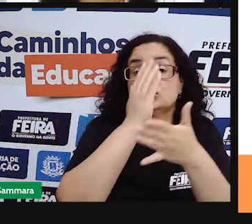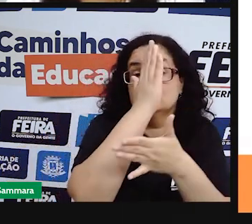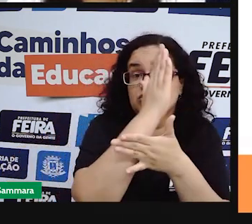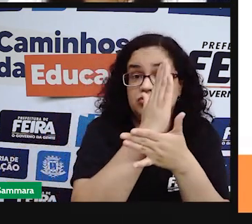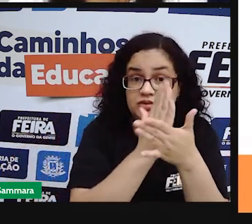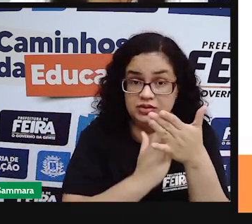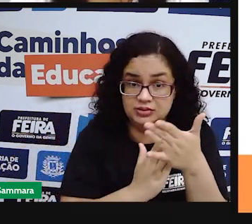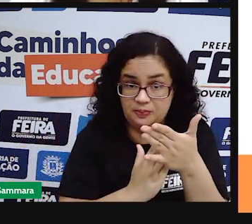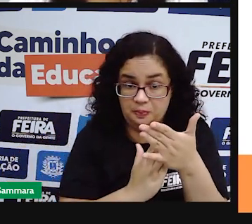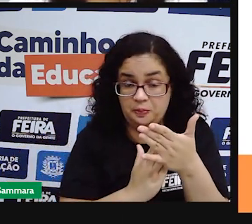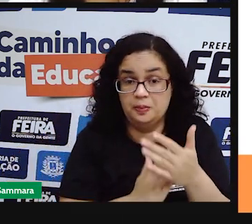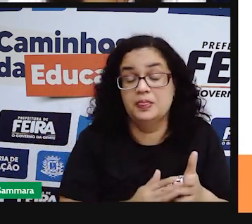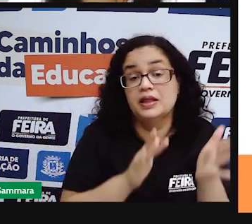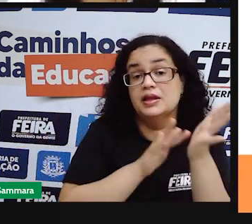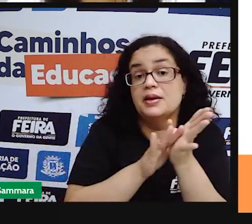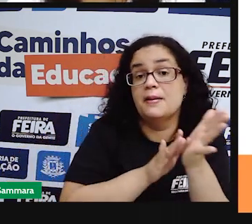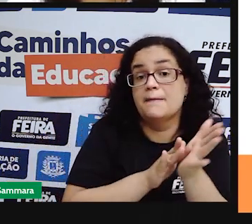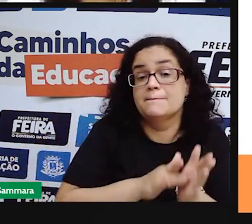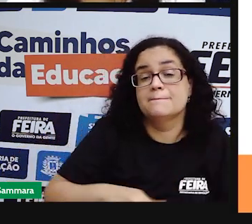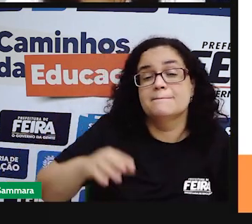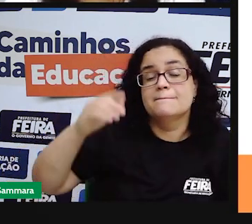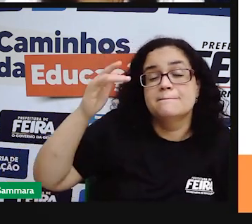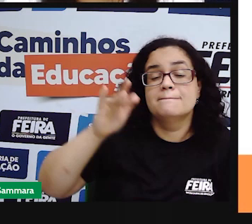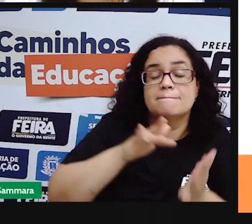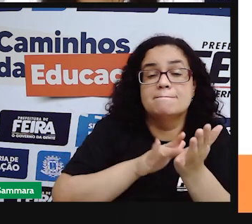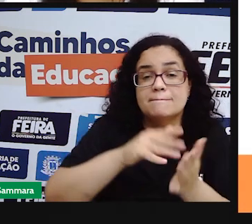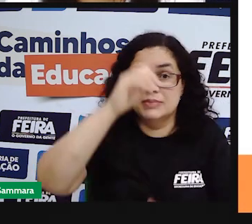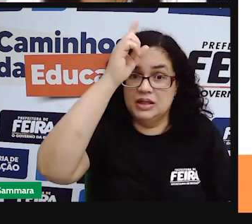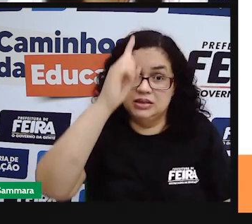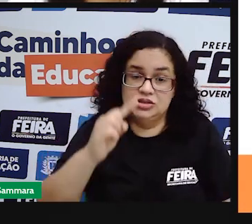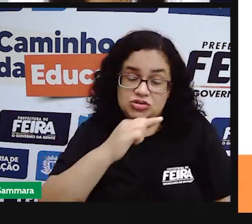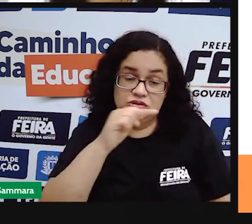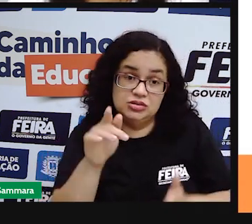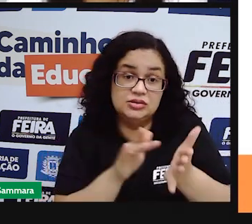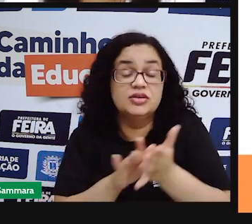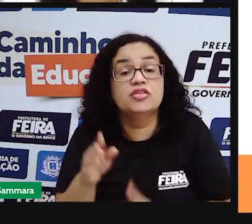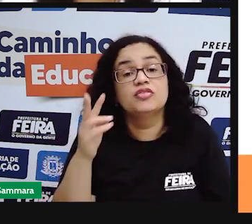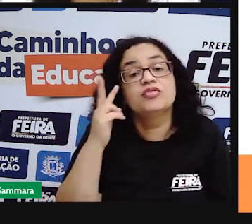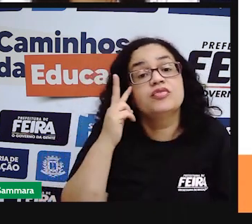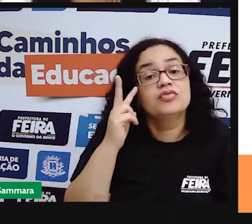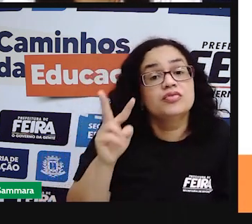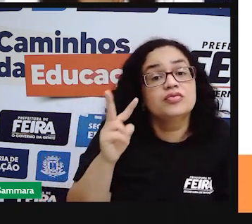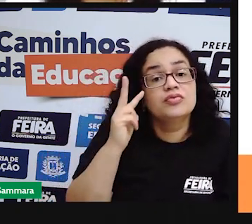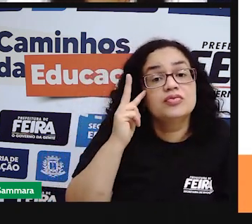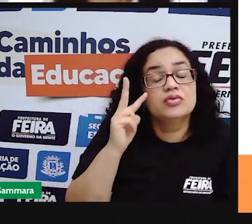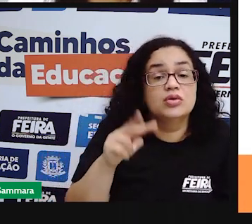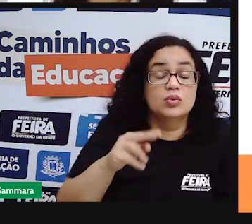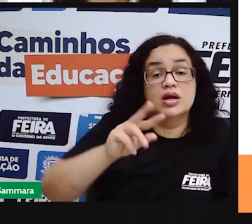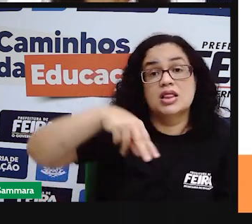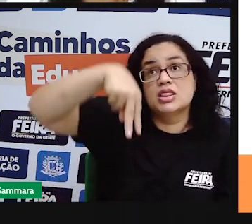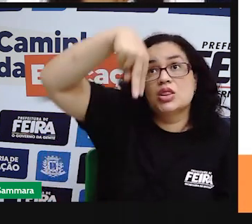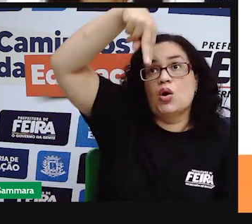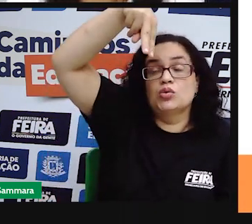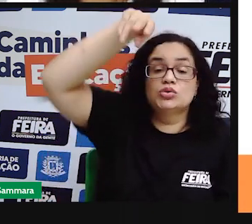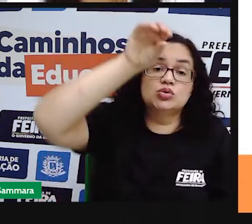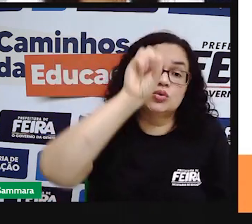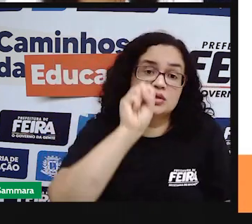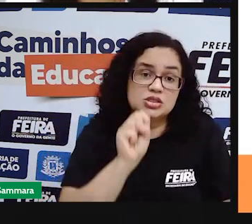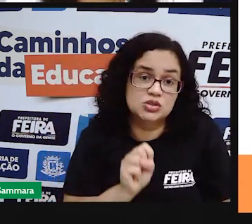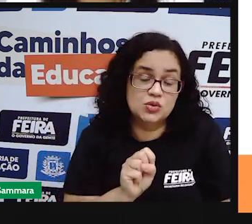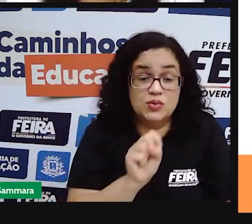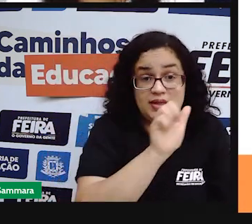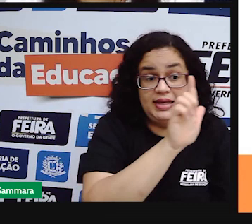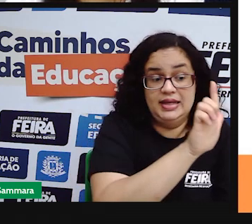mesmo sendo linhas imaginárias ou a identificação do que é norte, do que é sul, do que é leste, do que